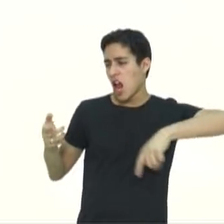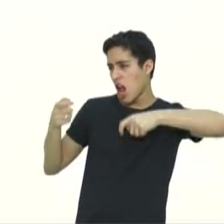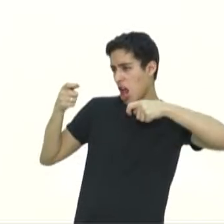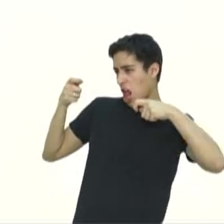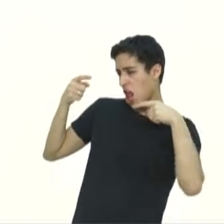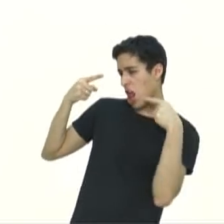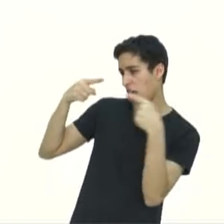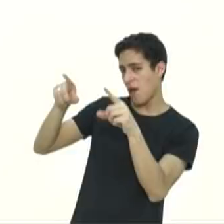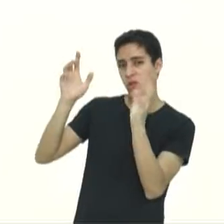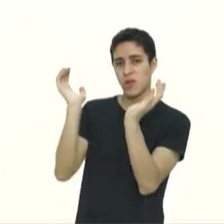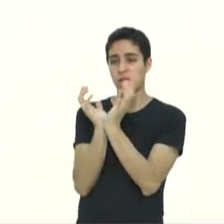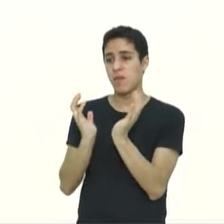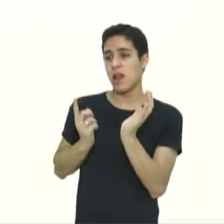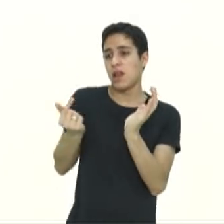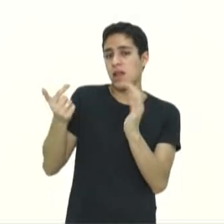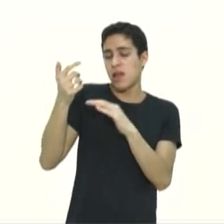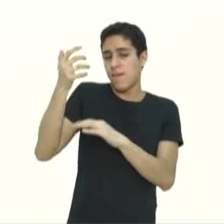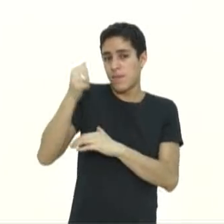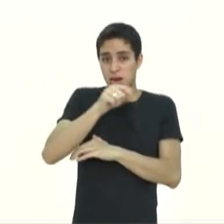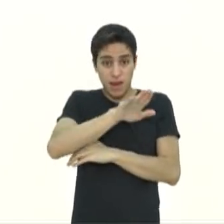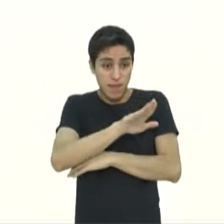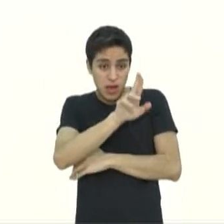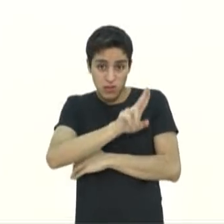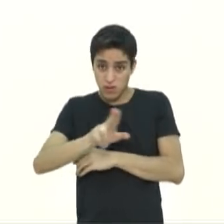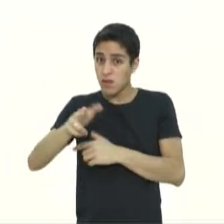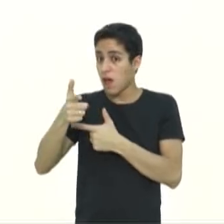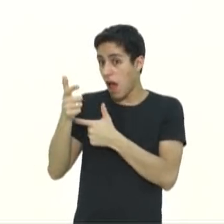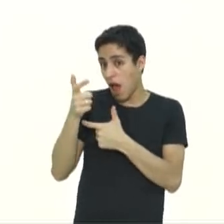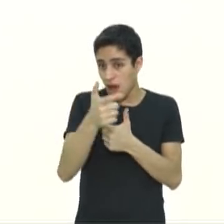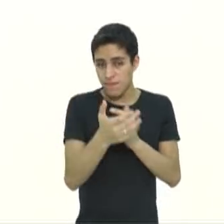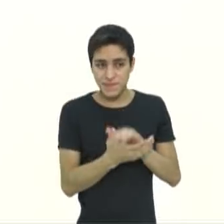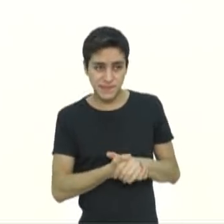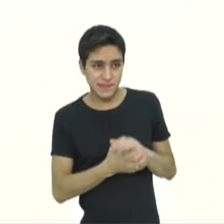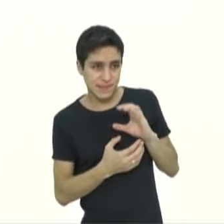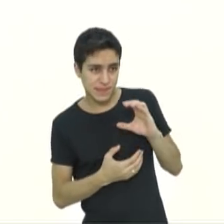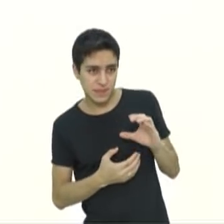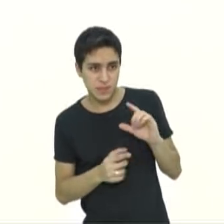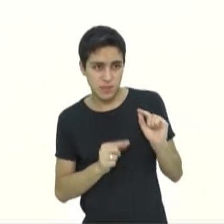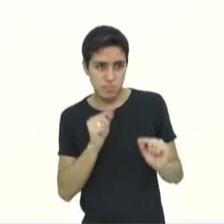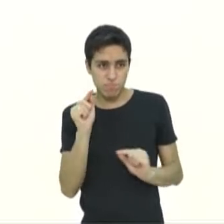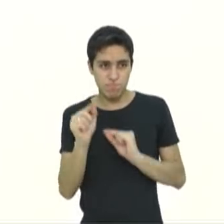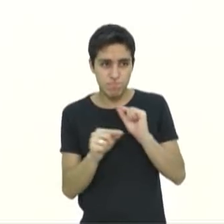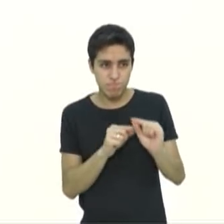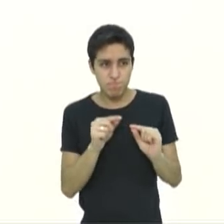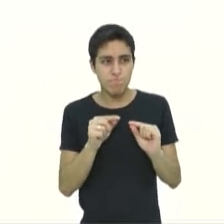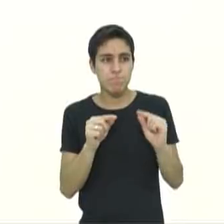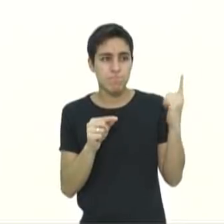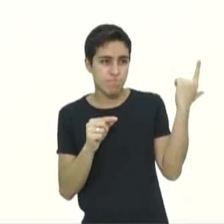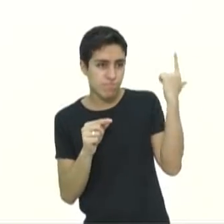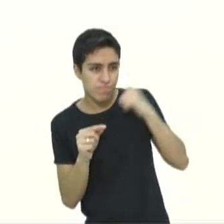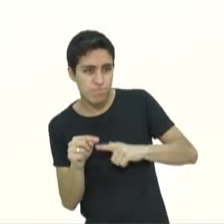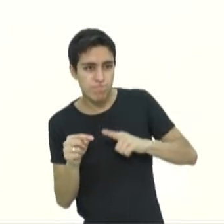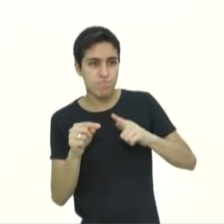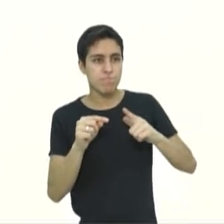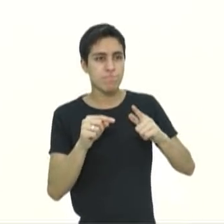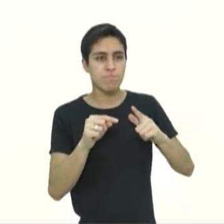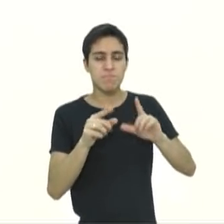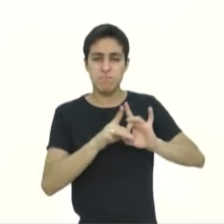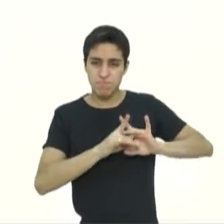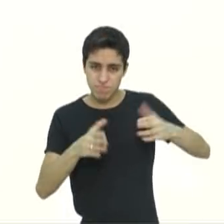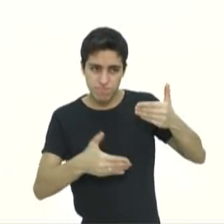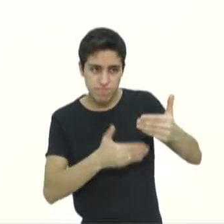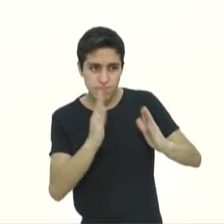elite branca. C. A compra da liberdade após um período de serviço. Ou D.